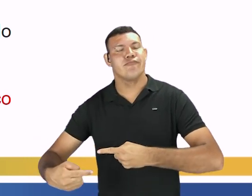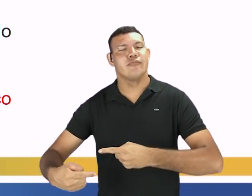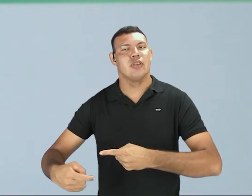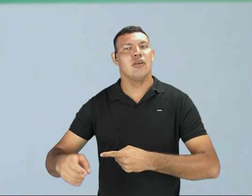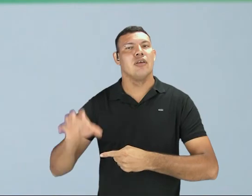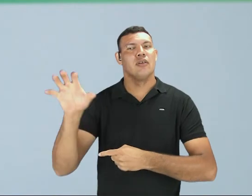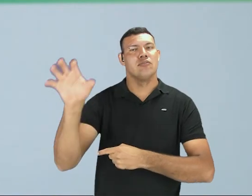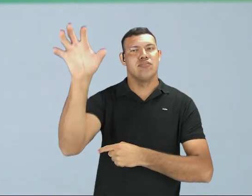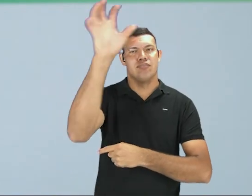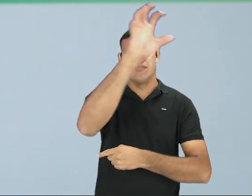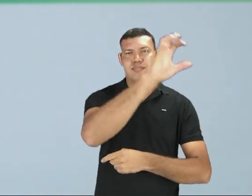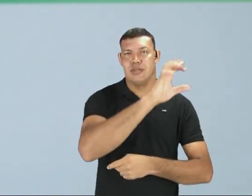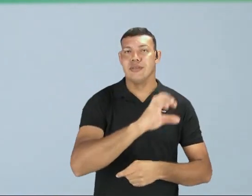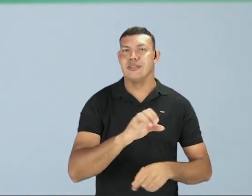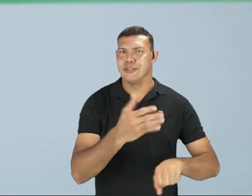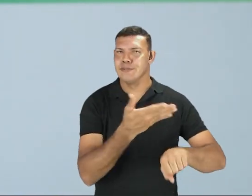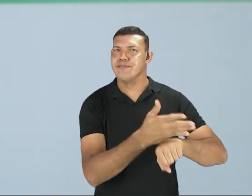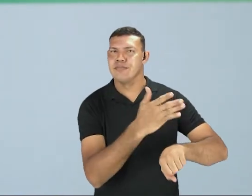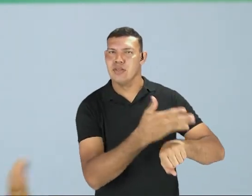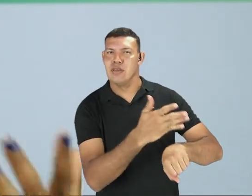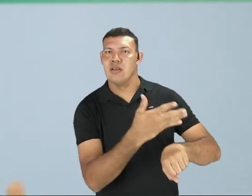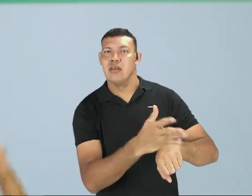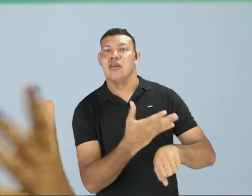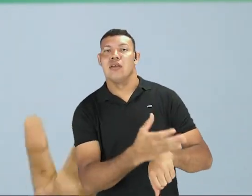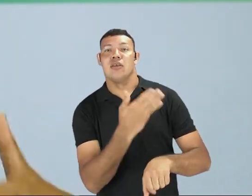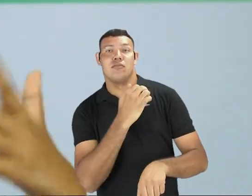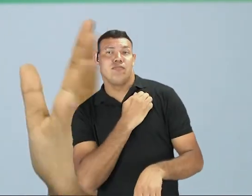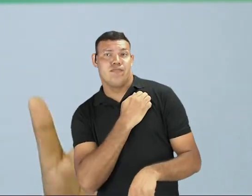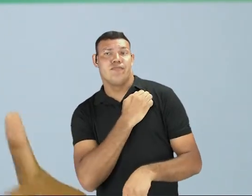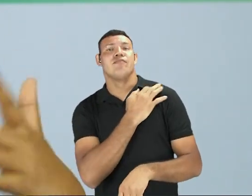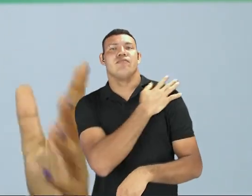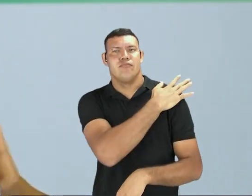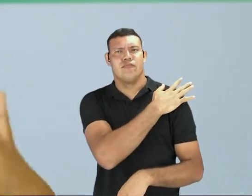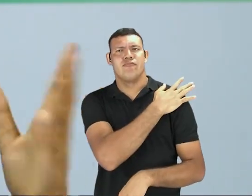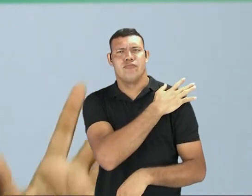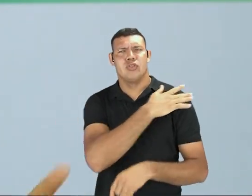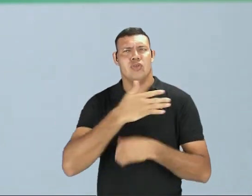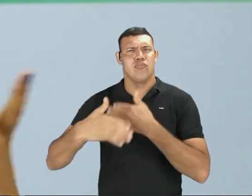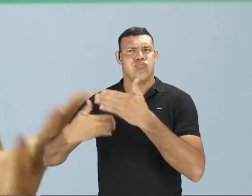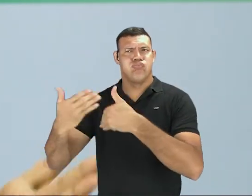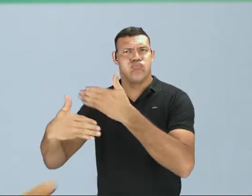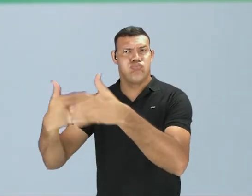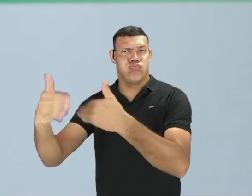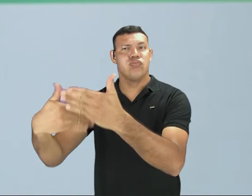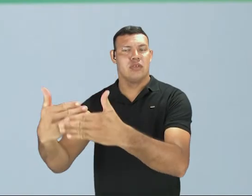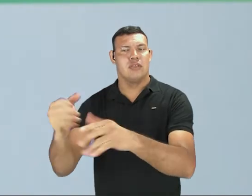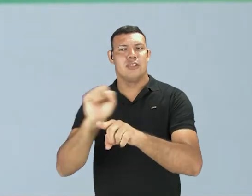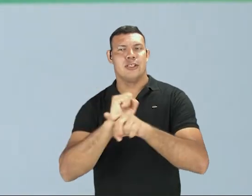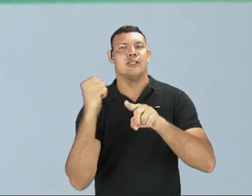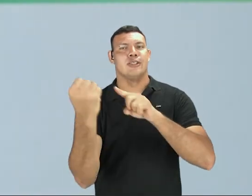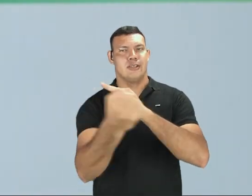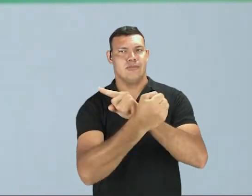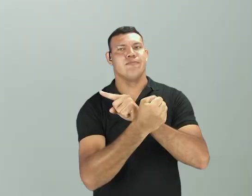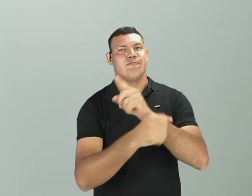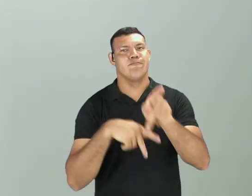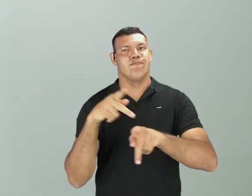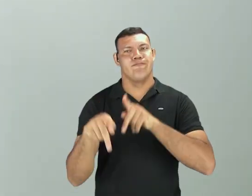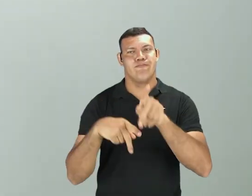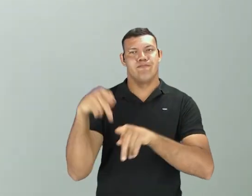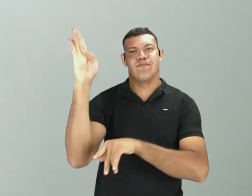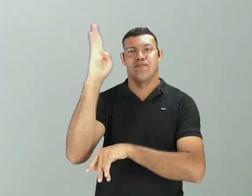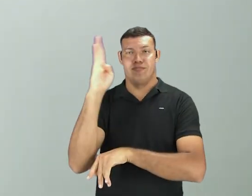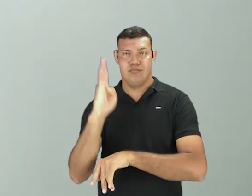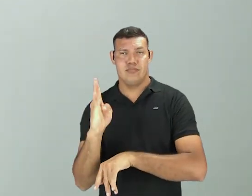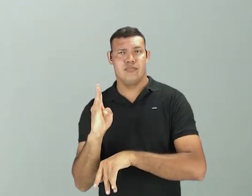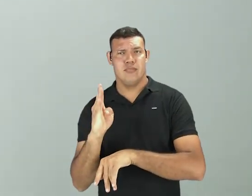E essa prática do coronelismo, ela vai também repercutir aí nas práticas sociais da população brasileira,